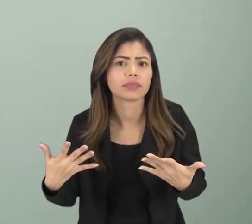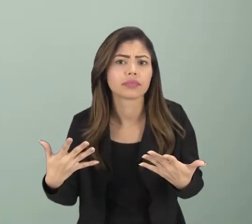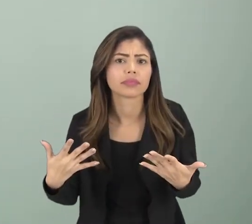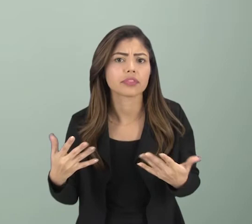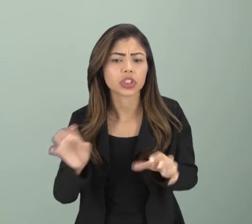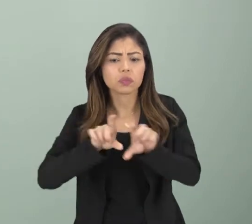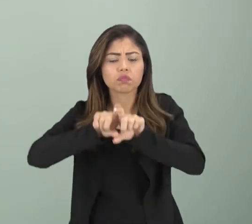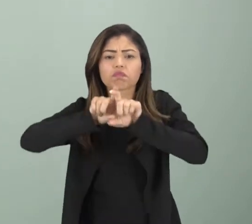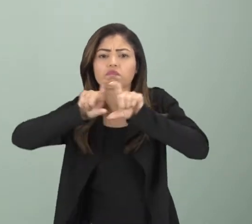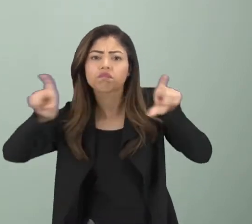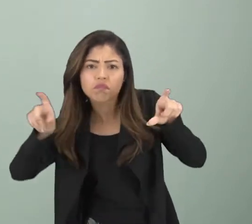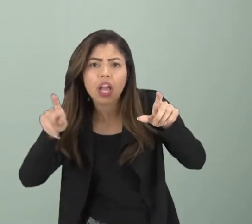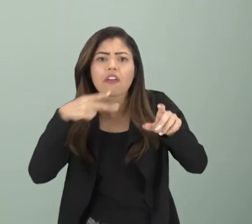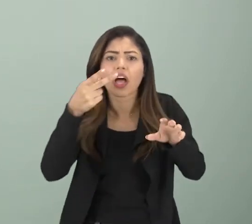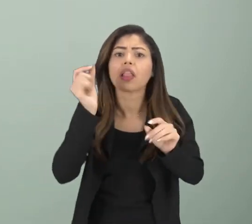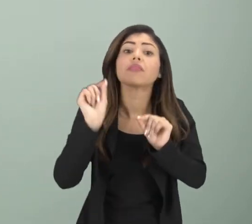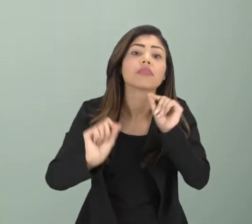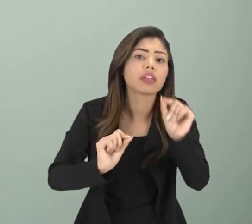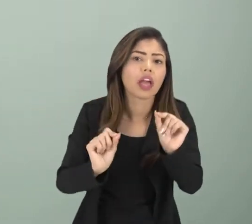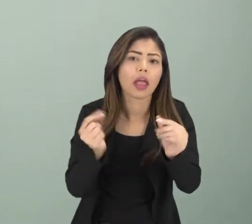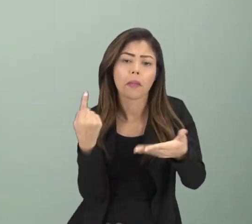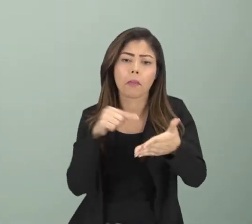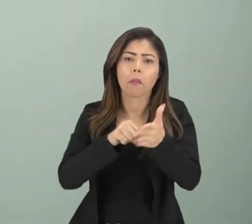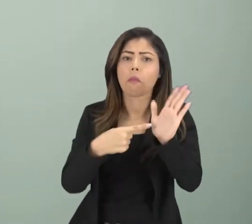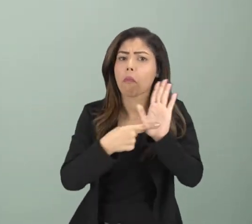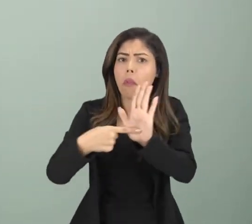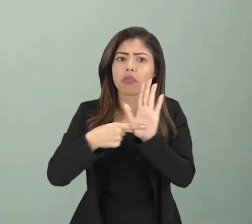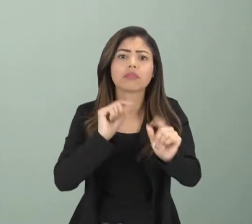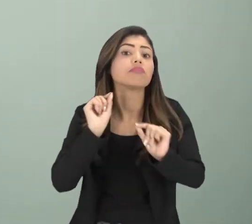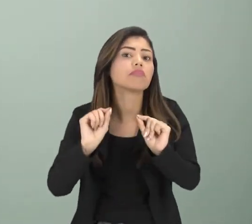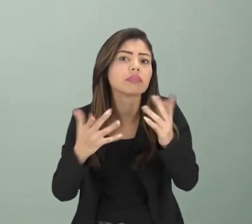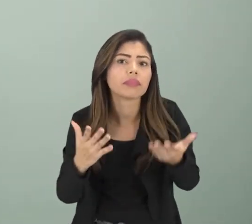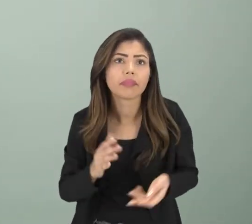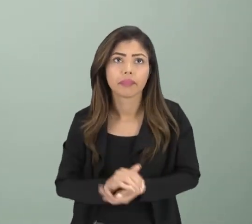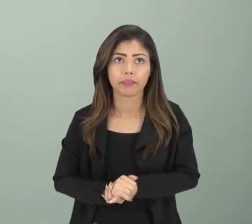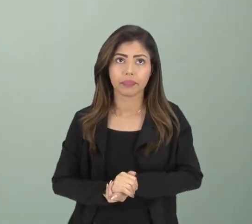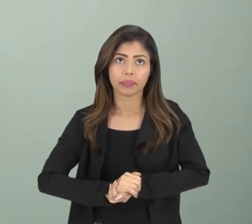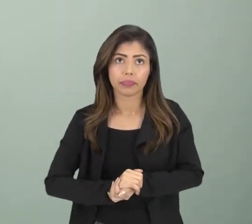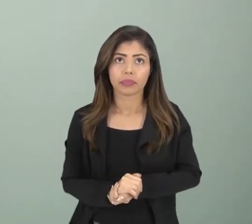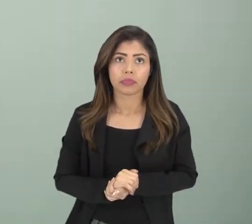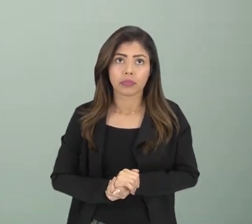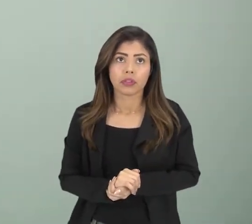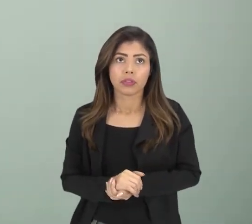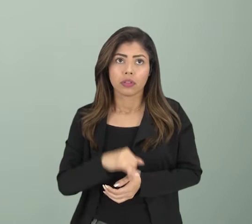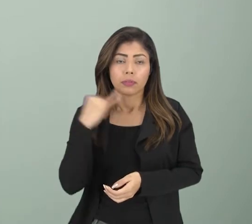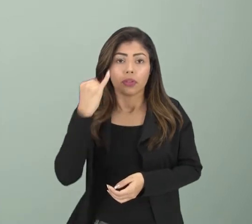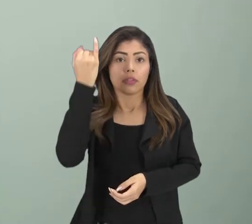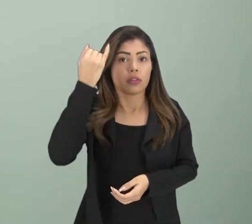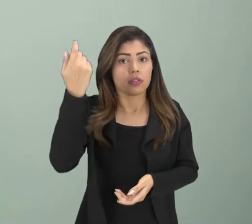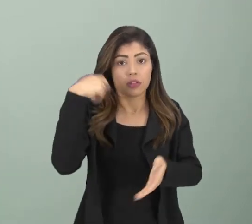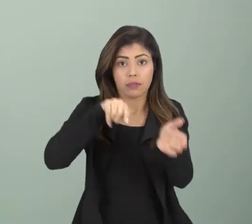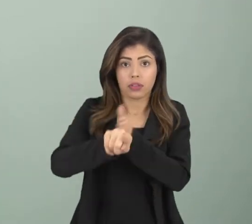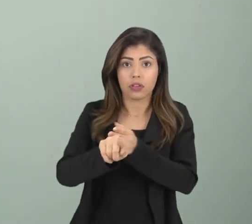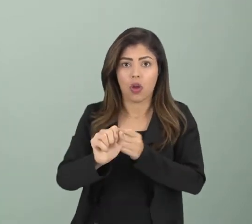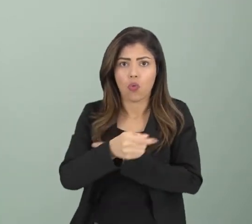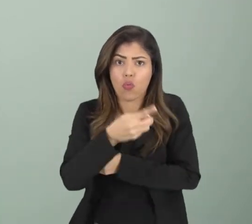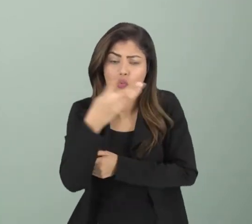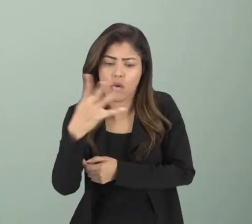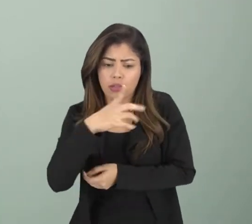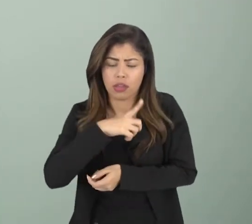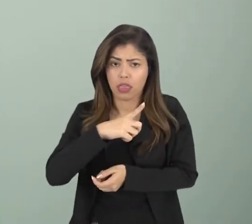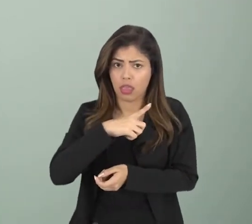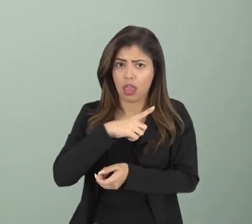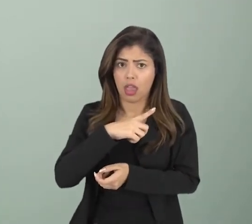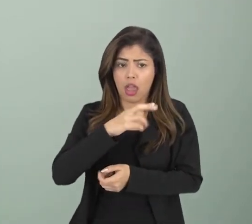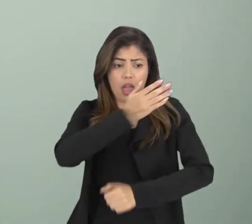esse fragmento ele está nos pontuando? Primeiro, o essencial da questão. O quanto que a